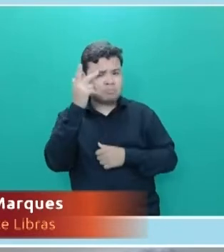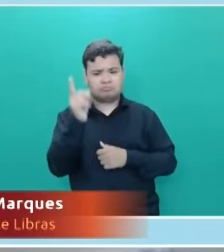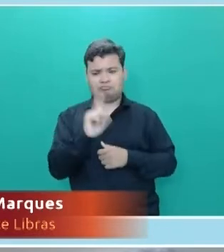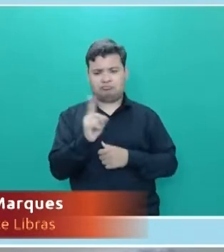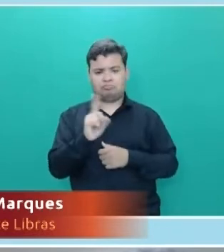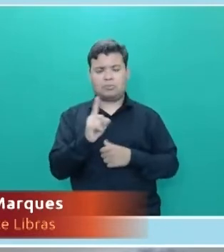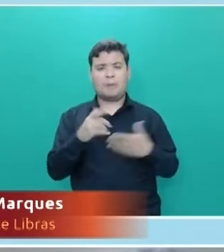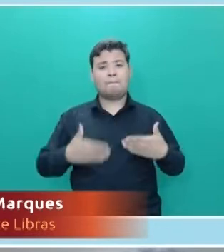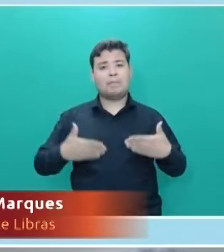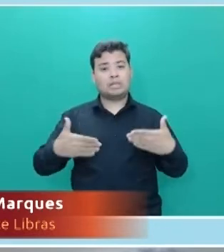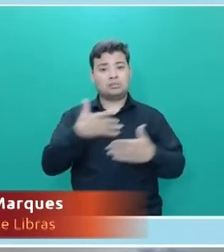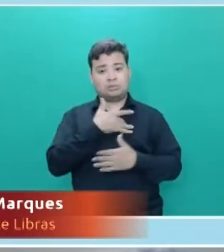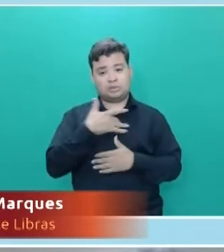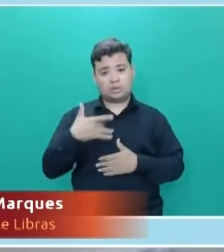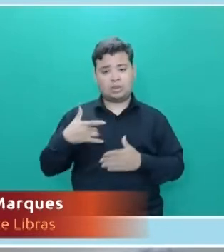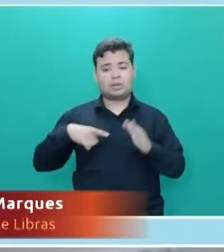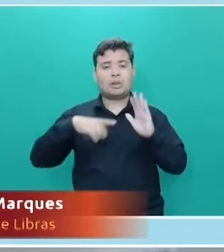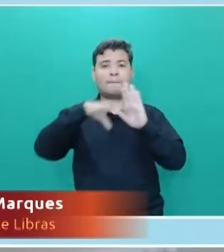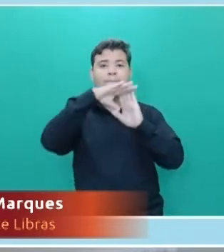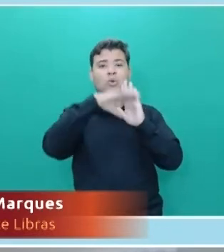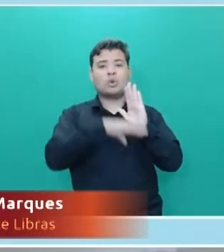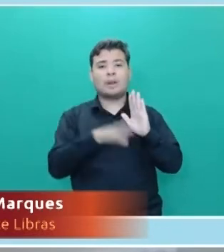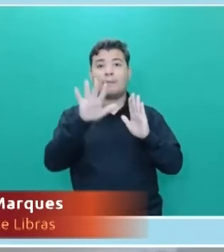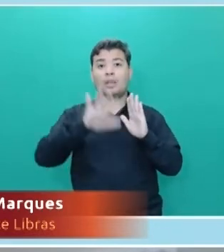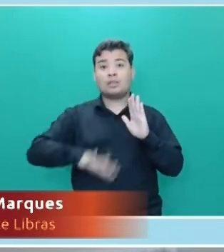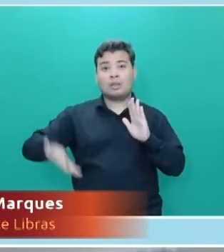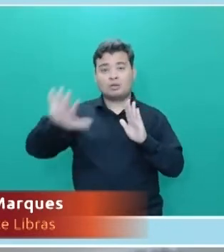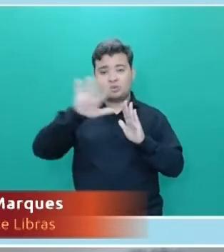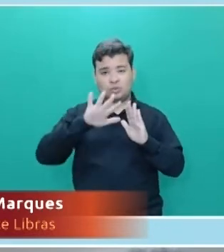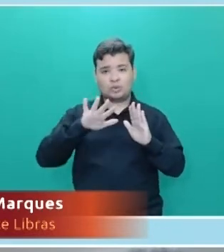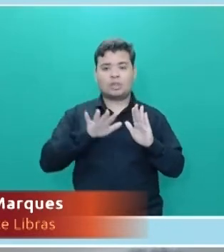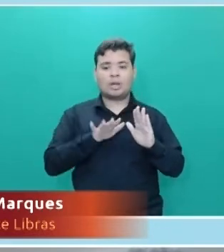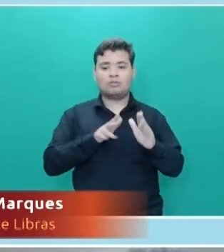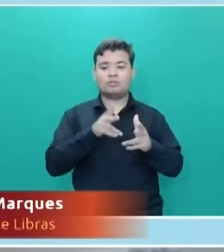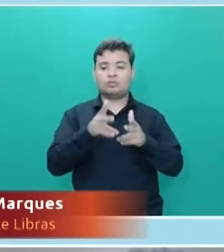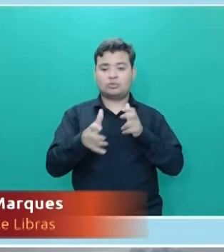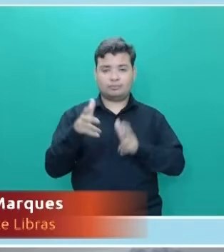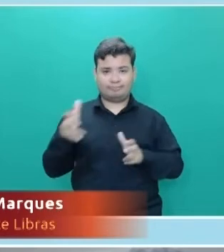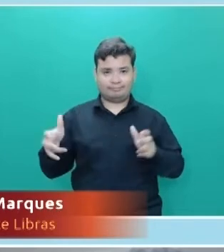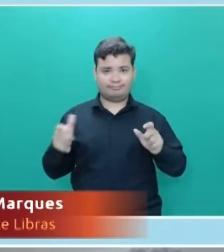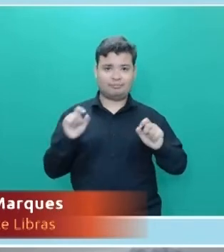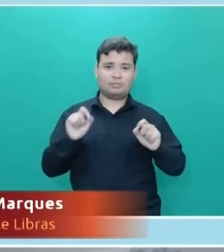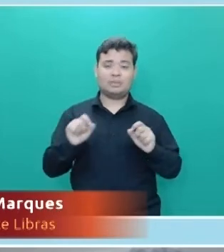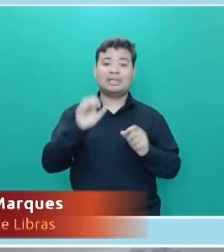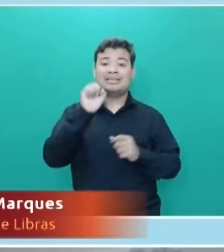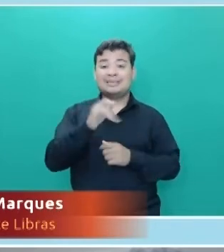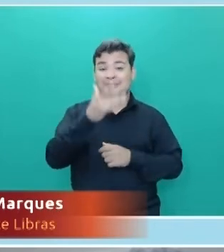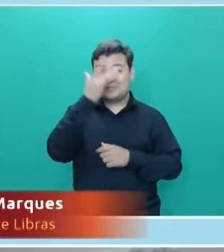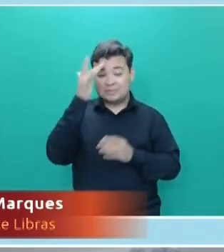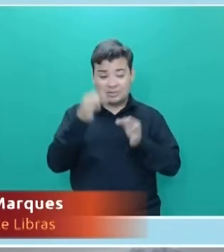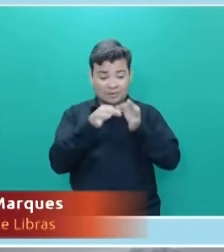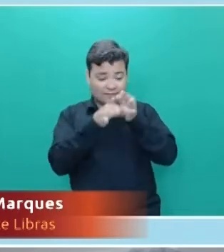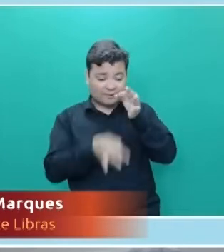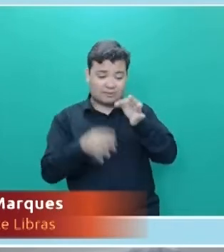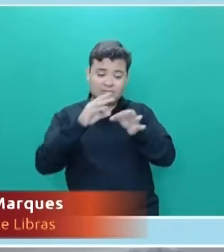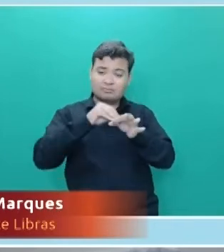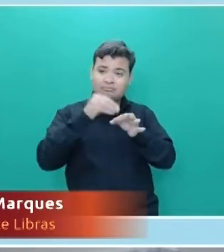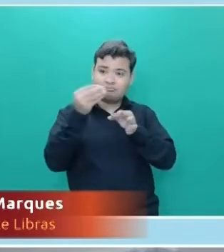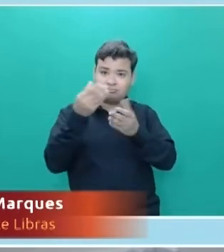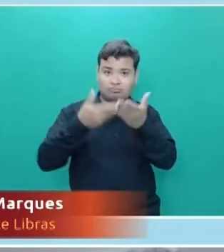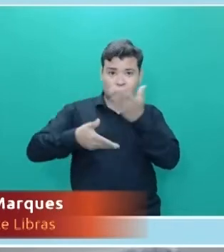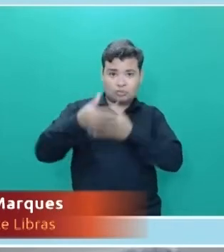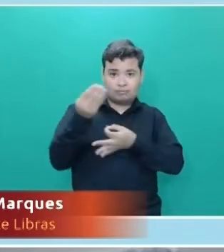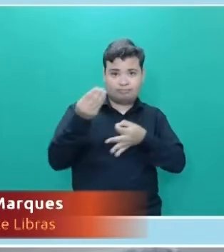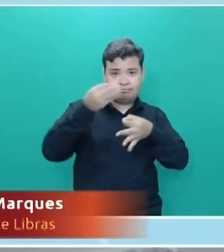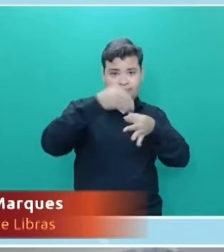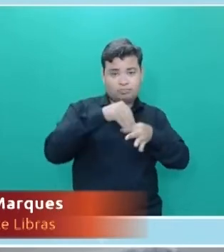no Programa Nacional de Imunização, recomenda a revacinação só para casos de transplantantes de medula óssea e viajantes.